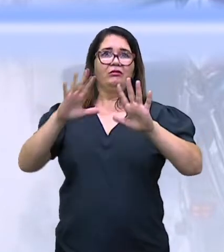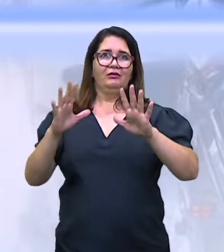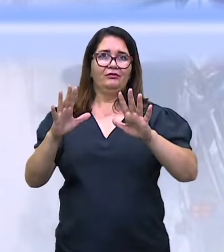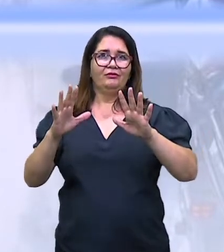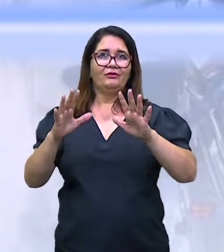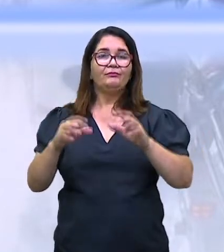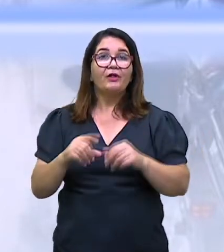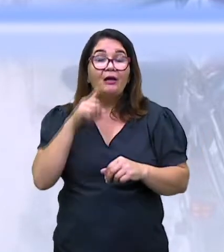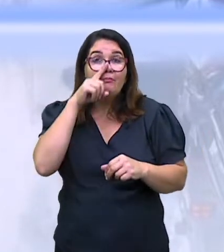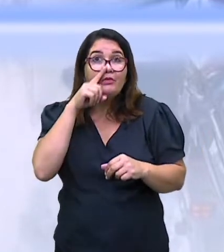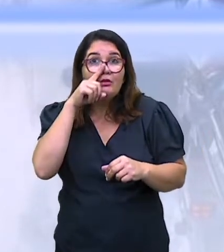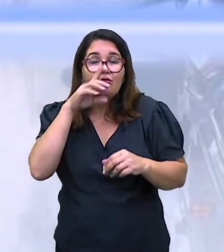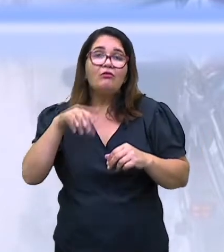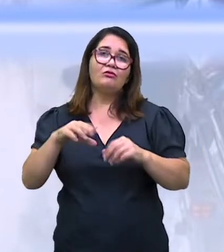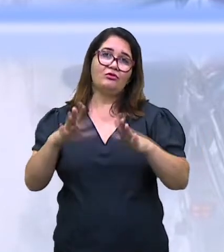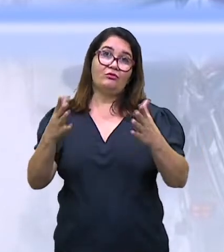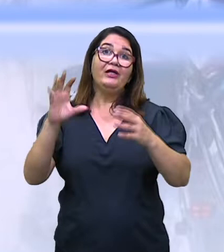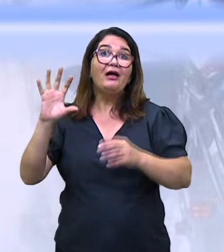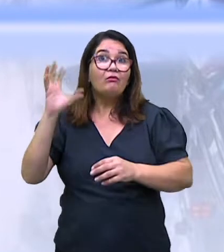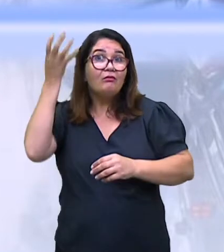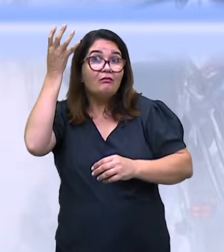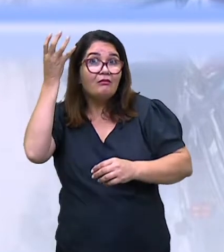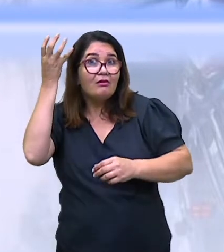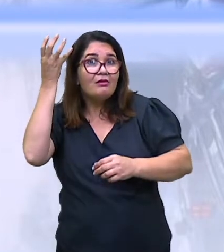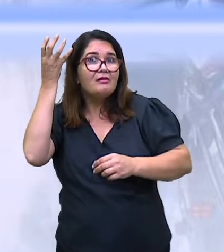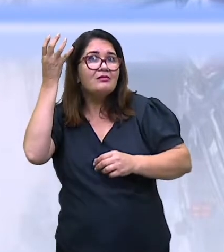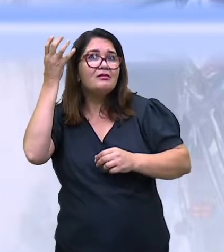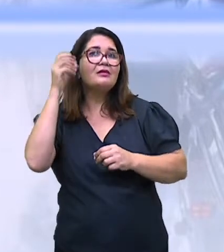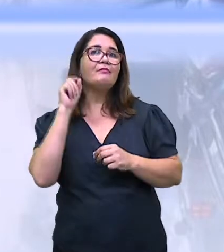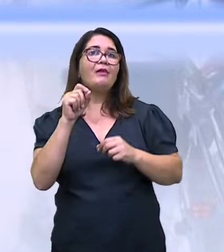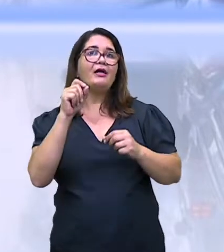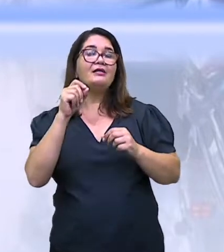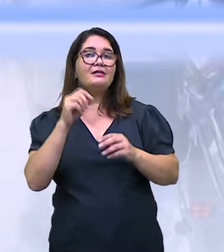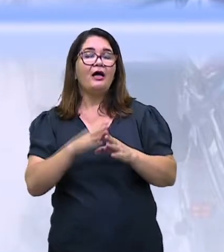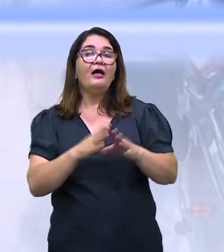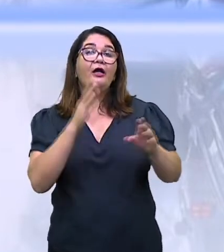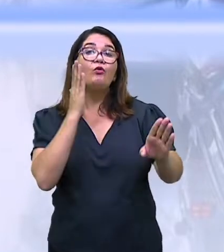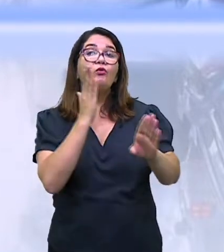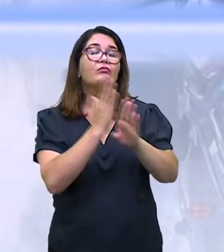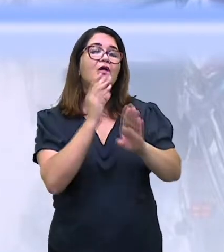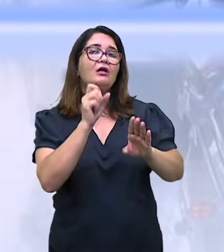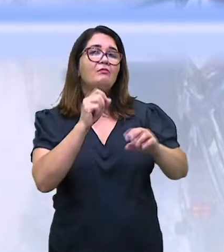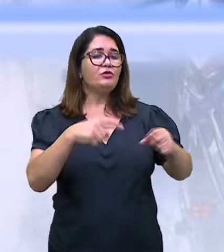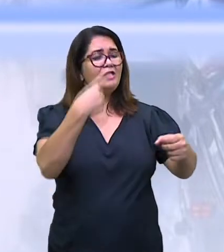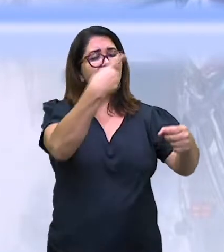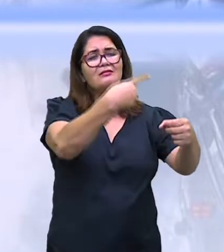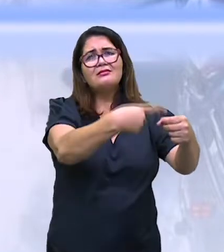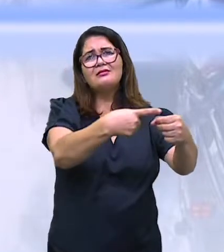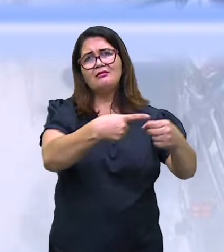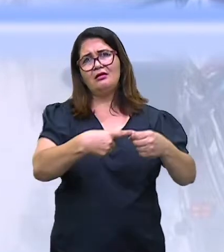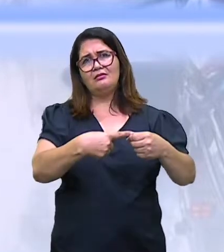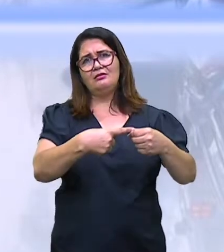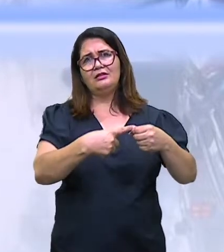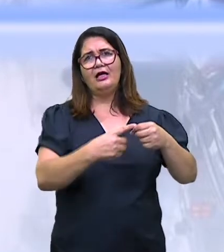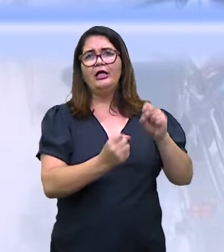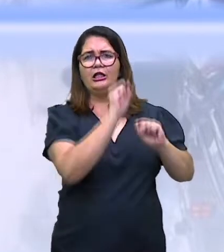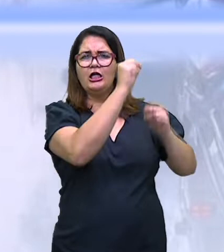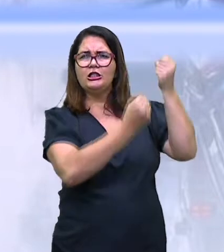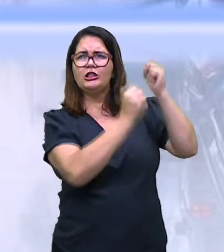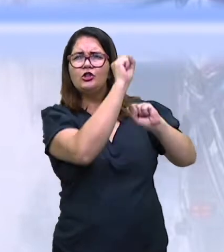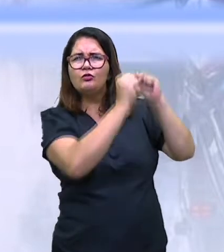têm cor, né? No caso aí, o CO2 tem capacidade de se ligar com a nossa